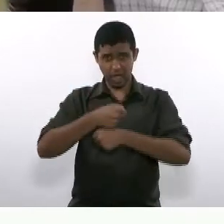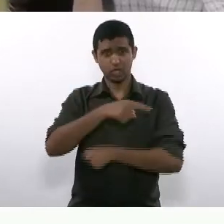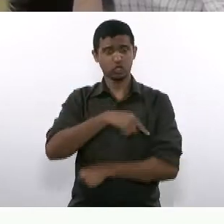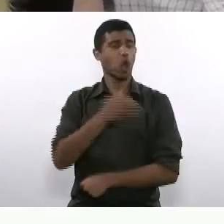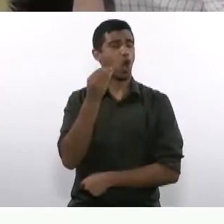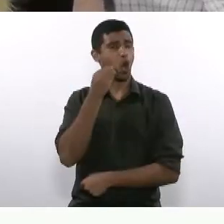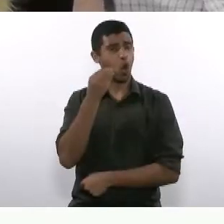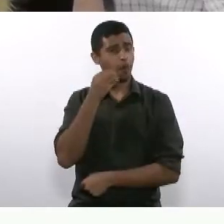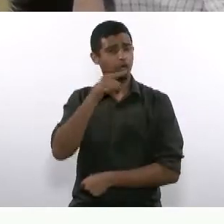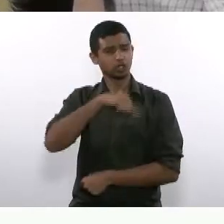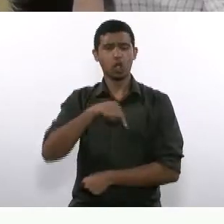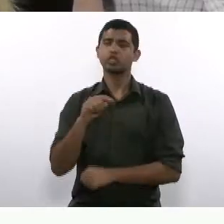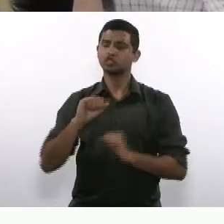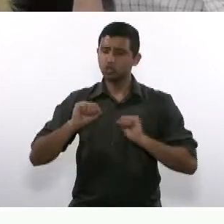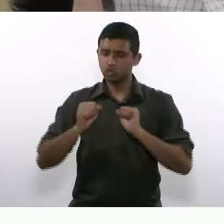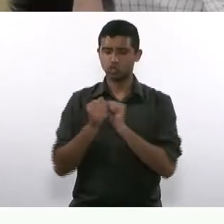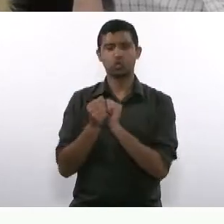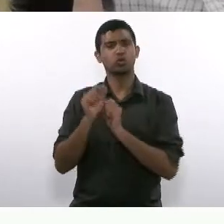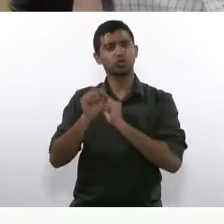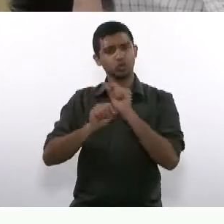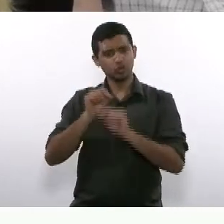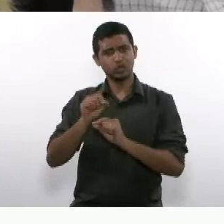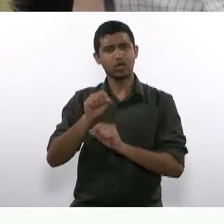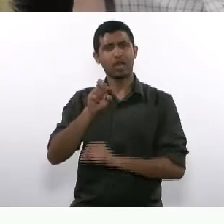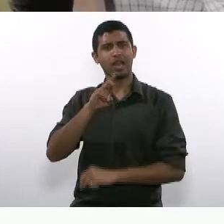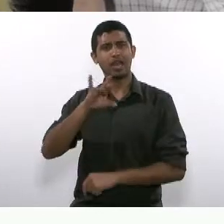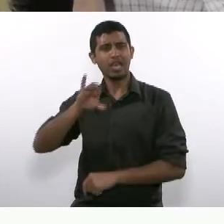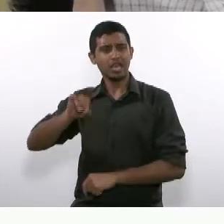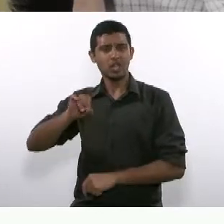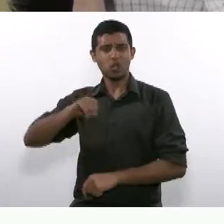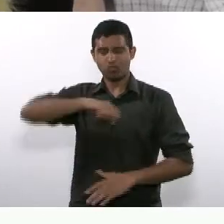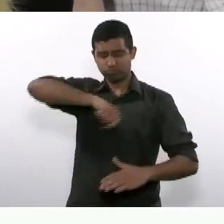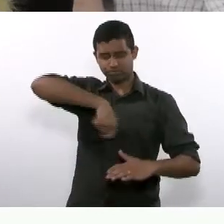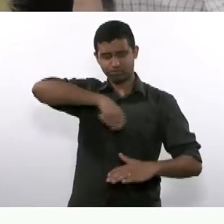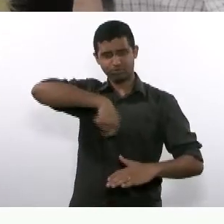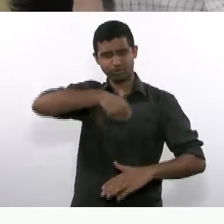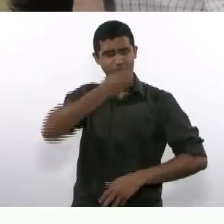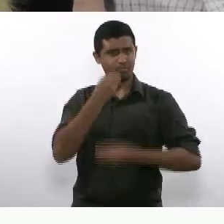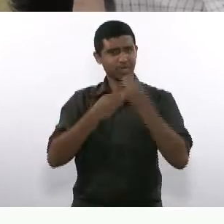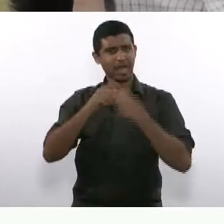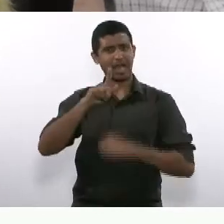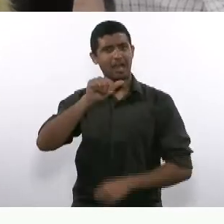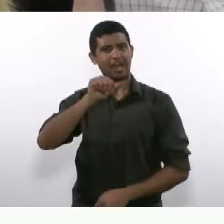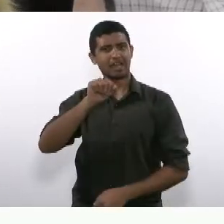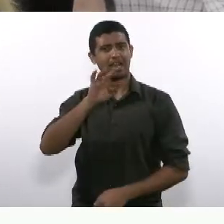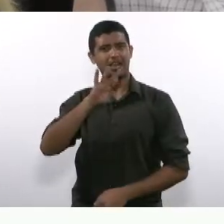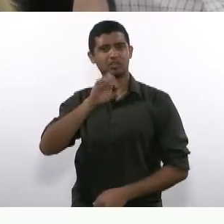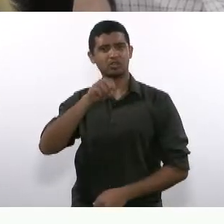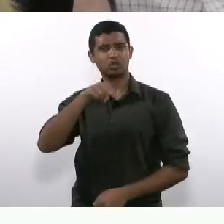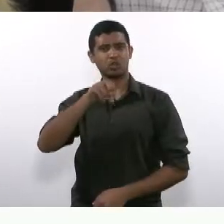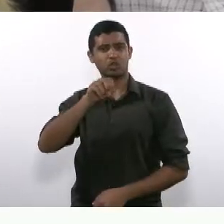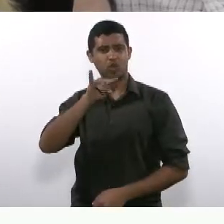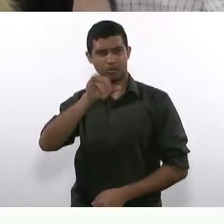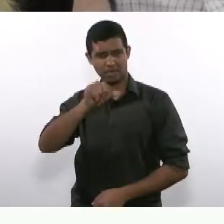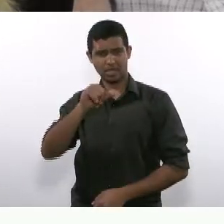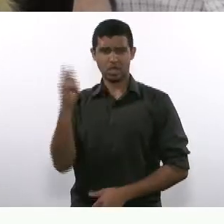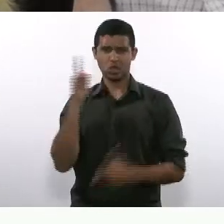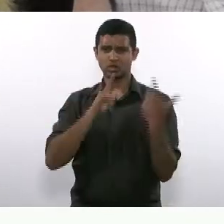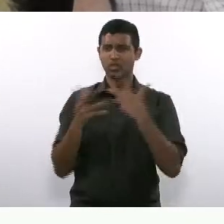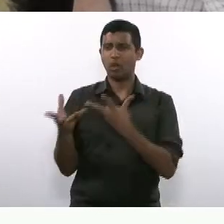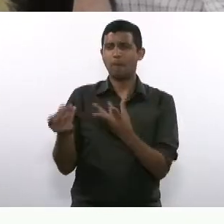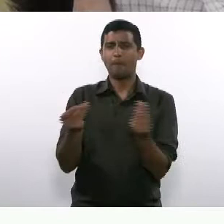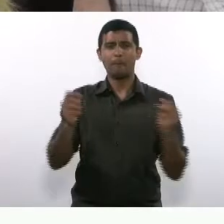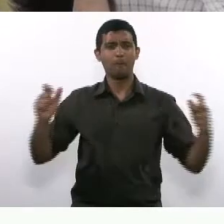fazer uma operação junto com o Rio Gastronomia, o que resultou num fluxo imenso de pessoas. E, novamente, a gente